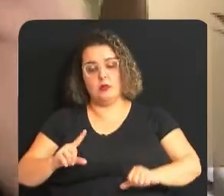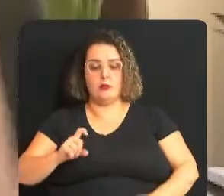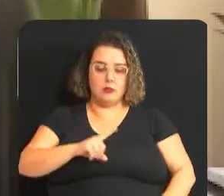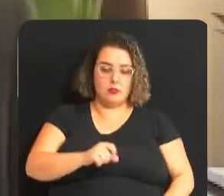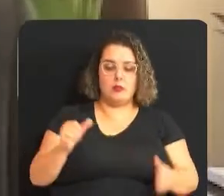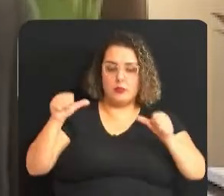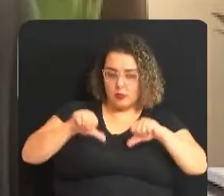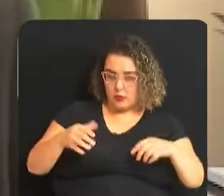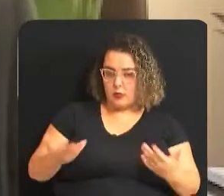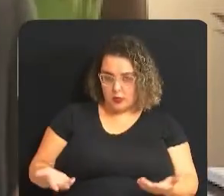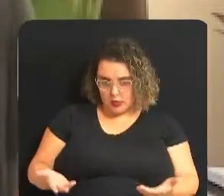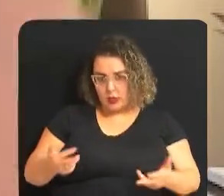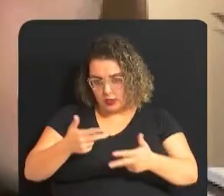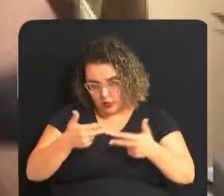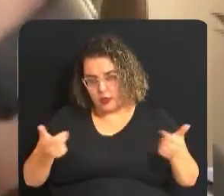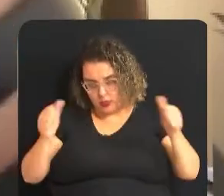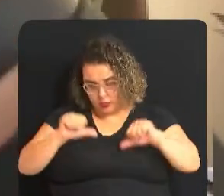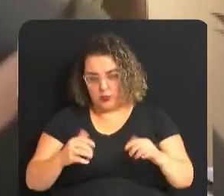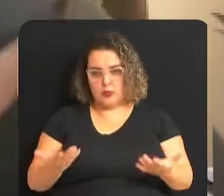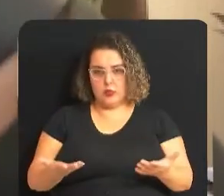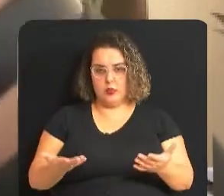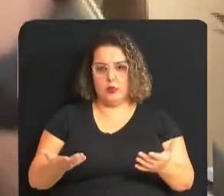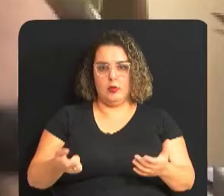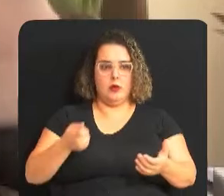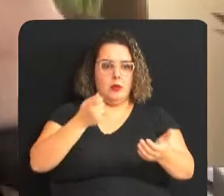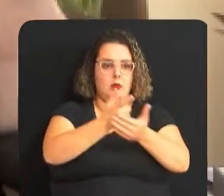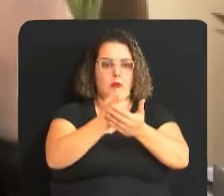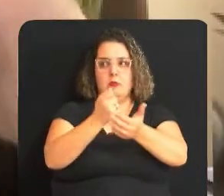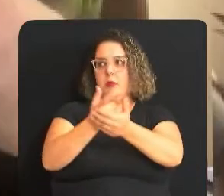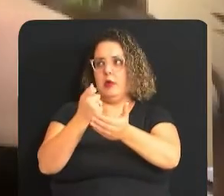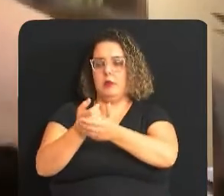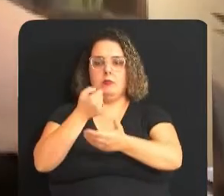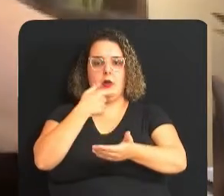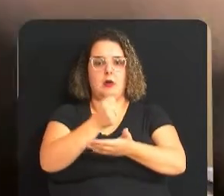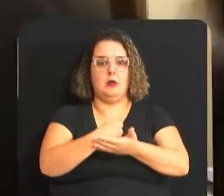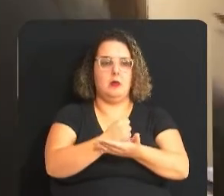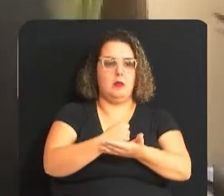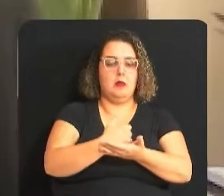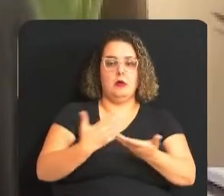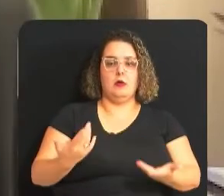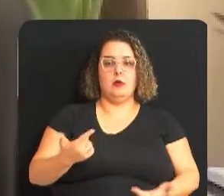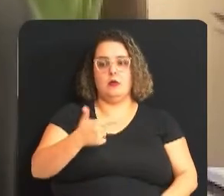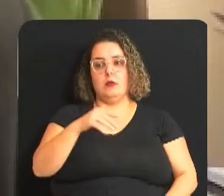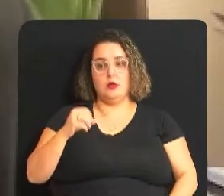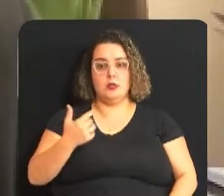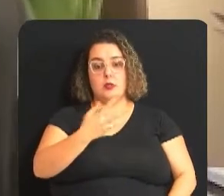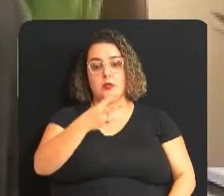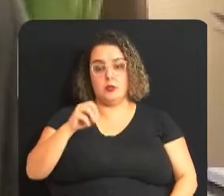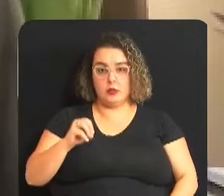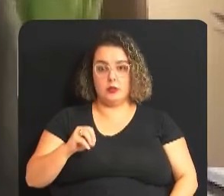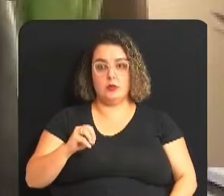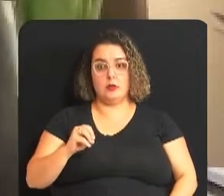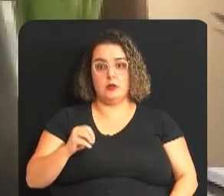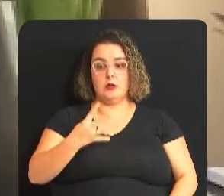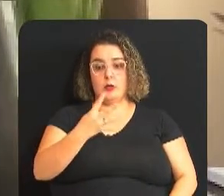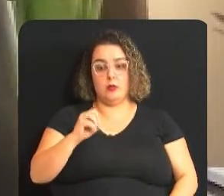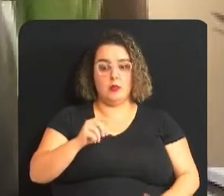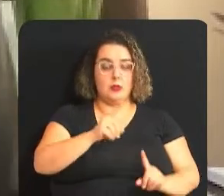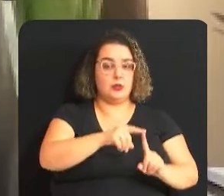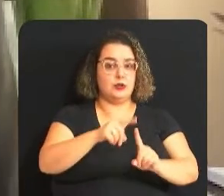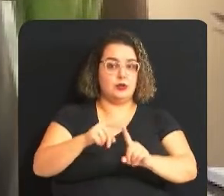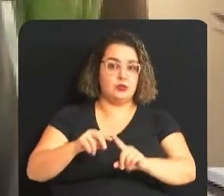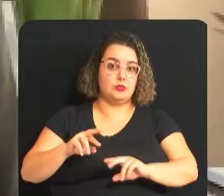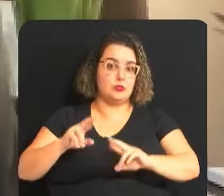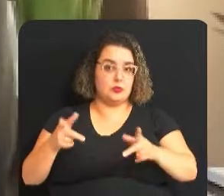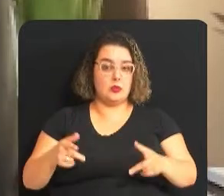ruim. Então, sair por aí comprando lactobacilos, que tem 20, 30, 40 tipos diferentes, não é bom. Quem é que